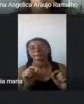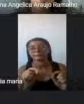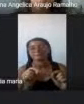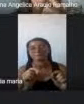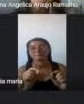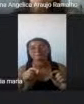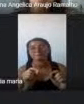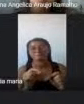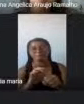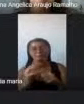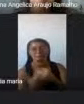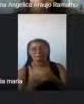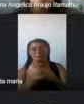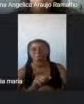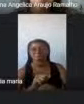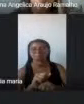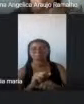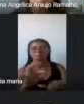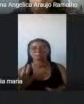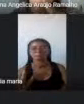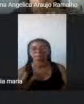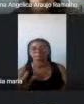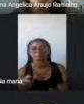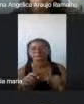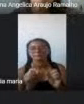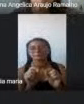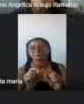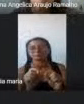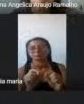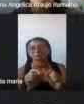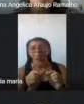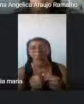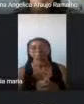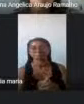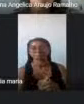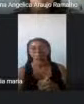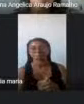por exemplo, ela sugere uma questão muito